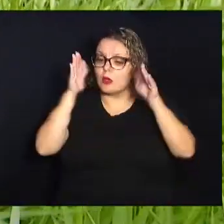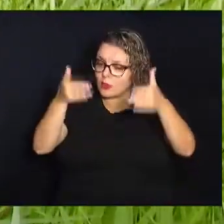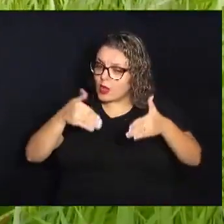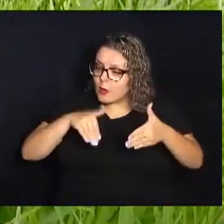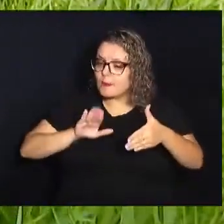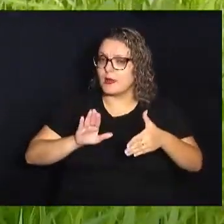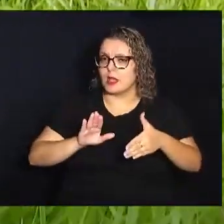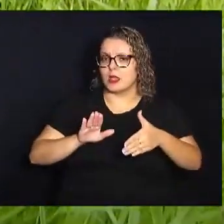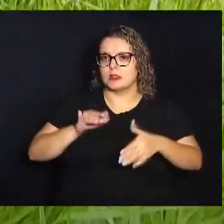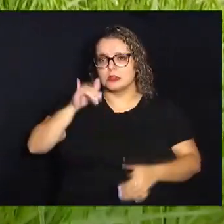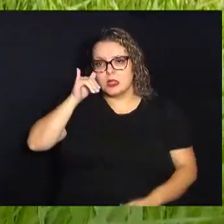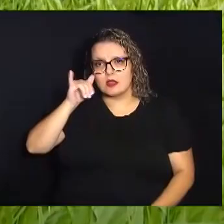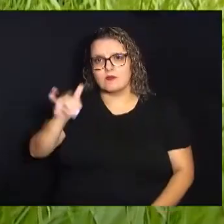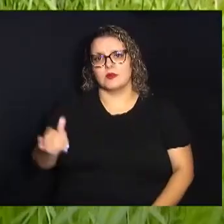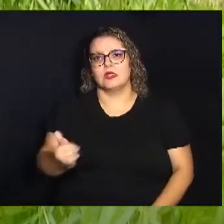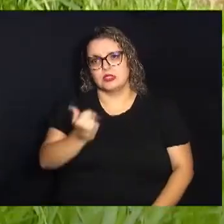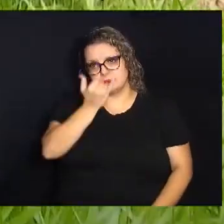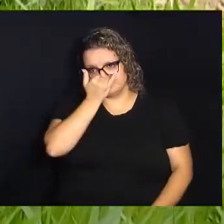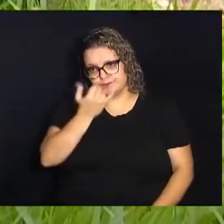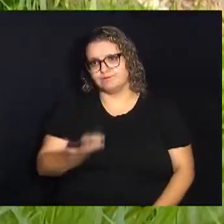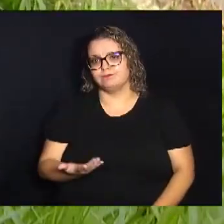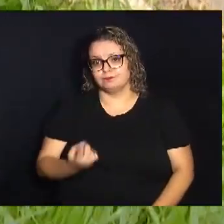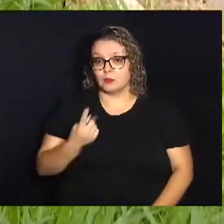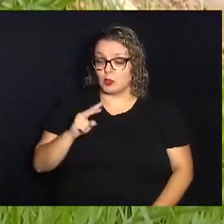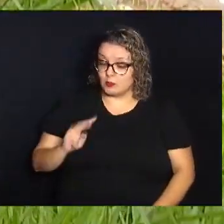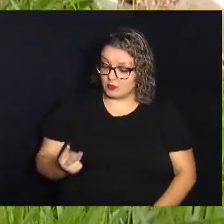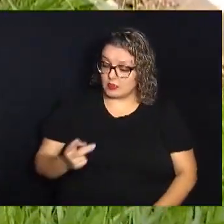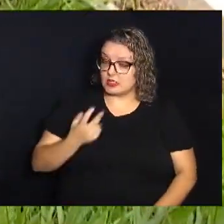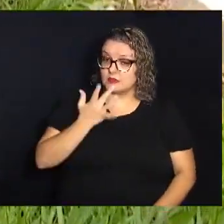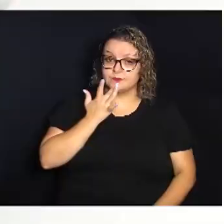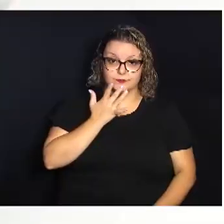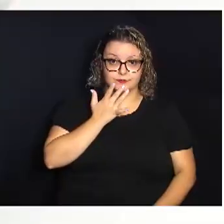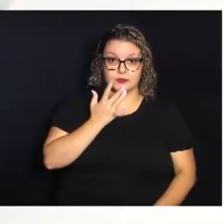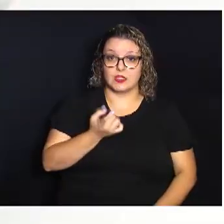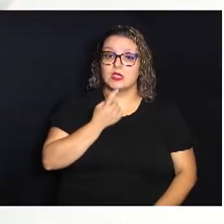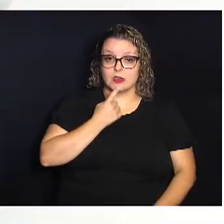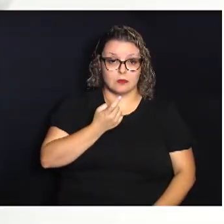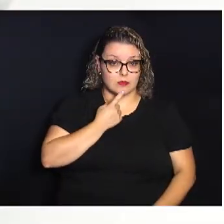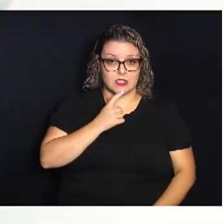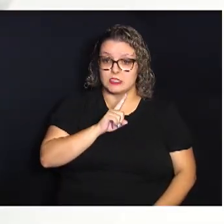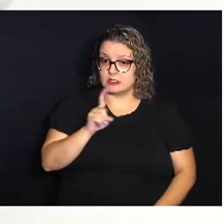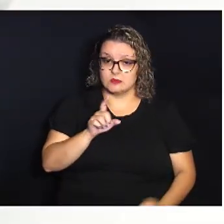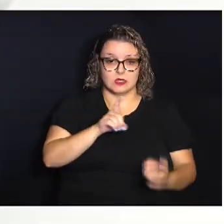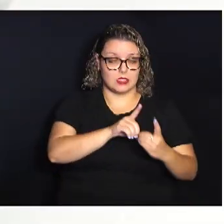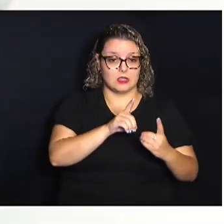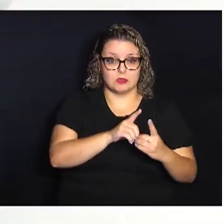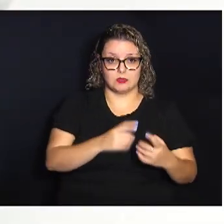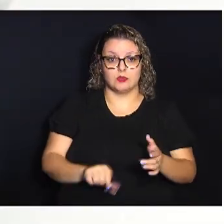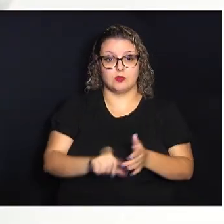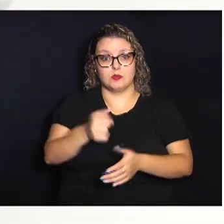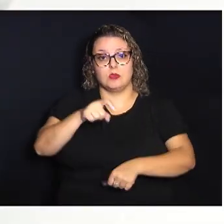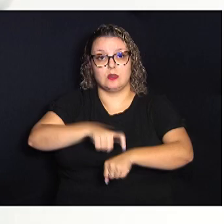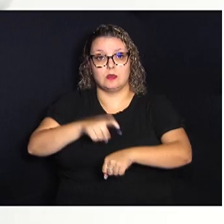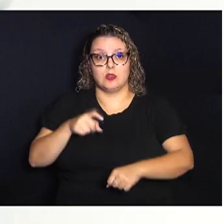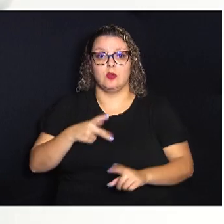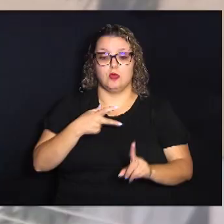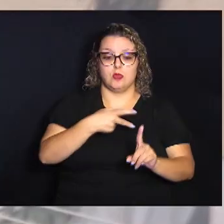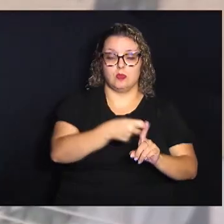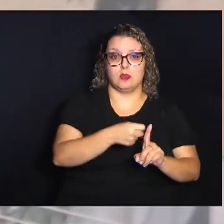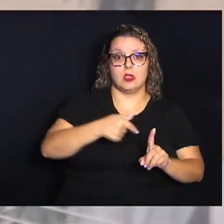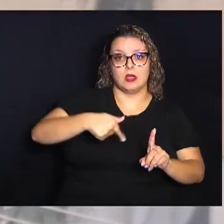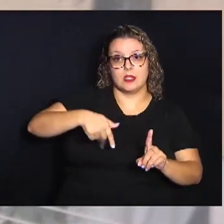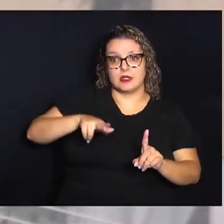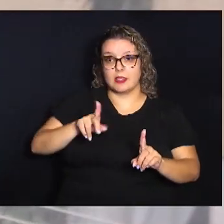mais na prevenção, uma vez que Campinas não foi contemplada, num primeiro momento, com as doses da vacina